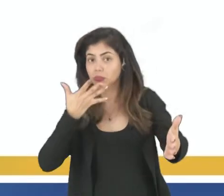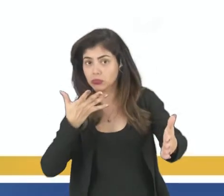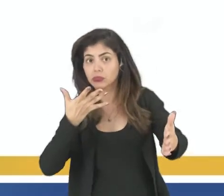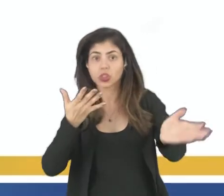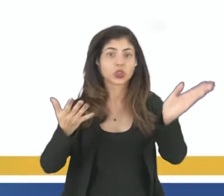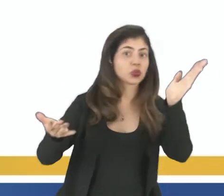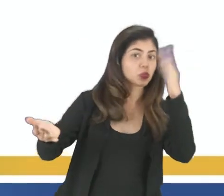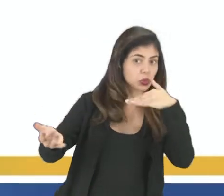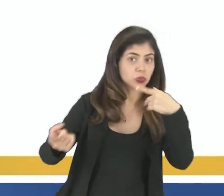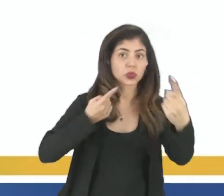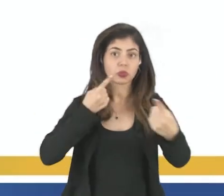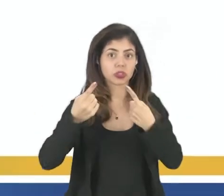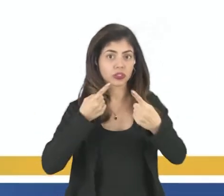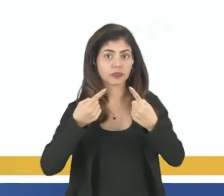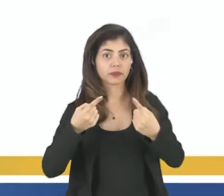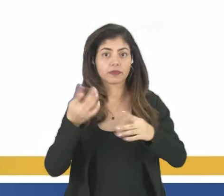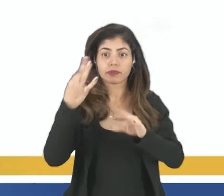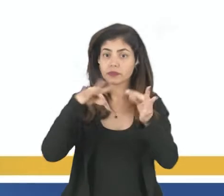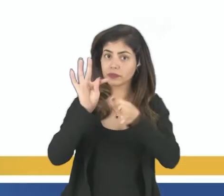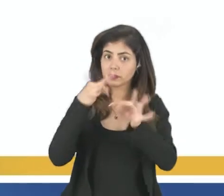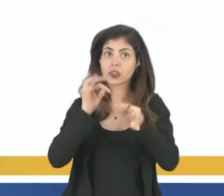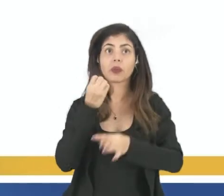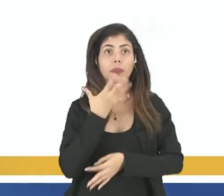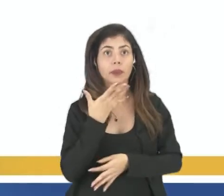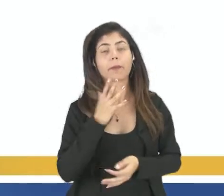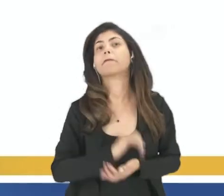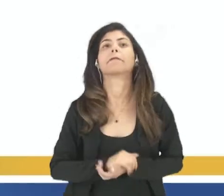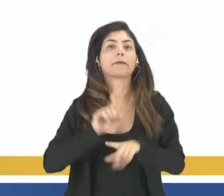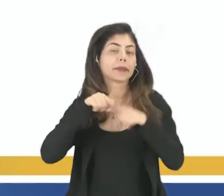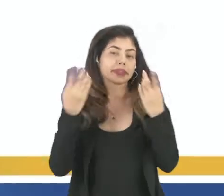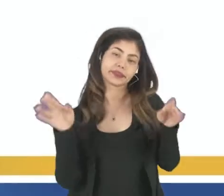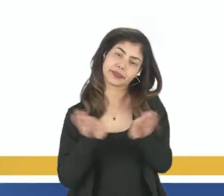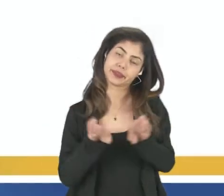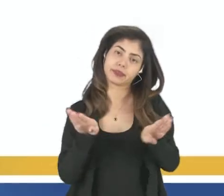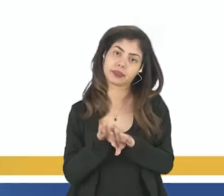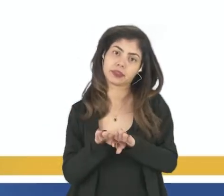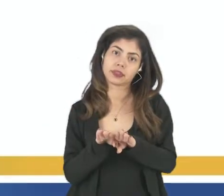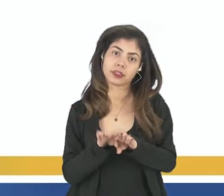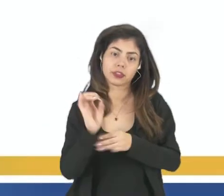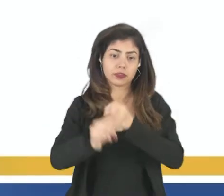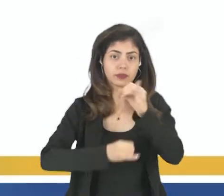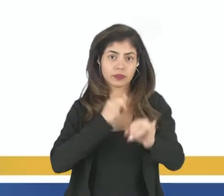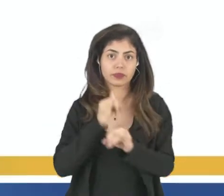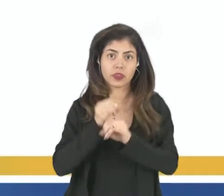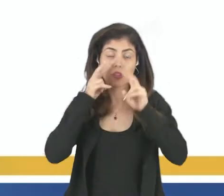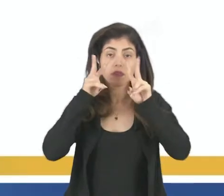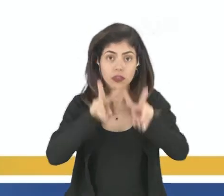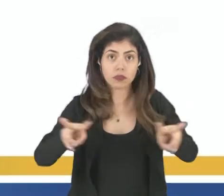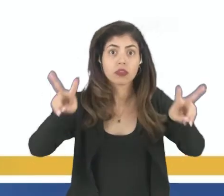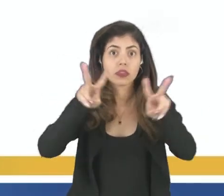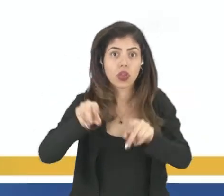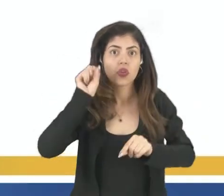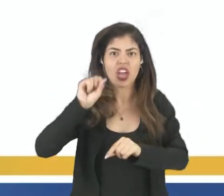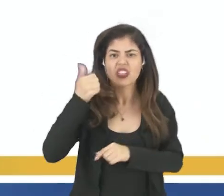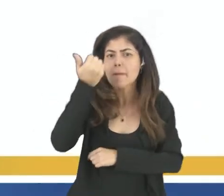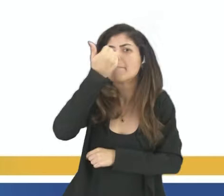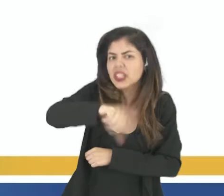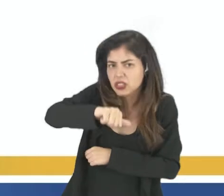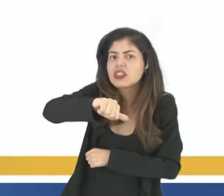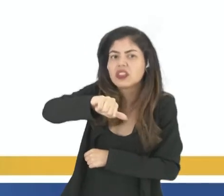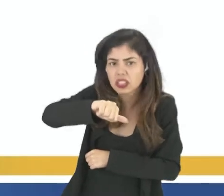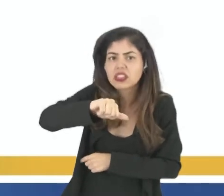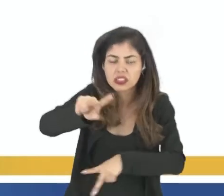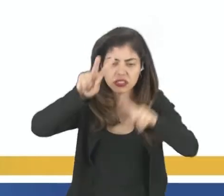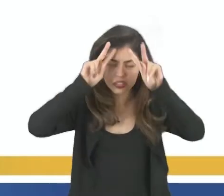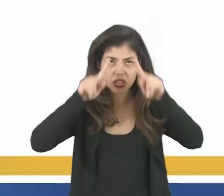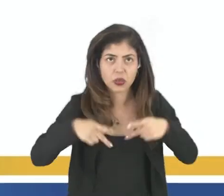e o mal, a comunicação, né, a tecnologia, isso é muito bom, mas também como se a internet desse visibilidade ao que há de pior no ser